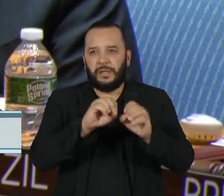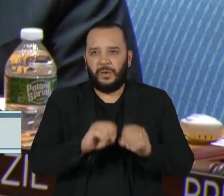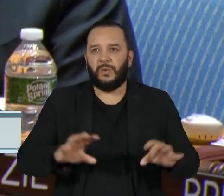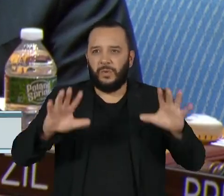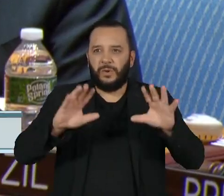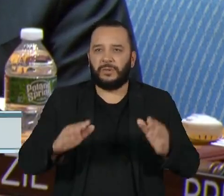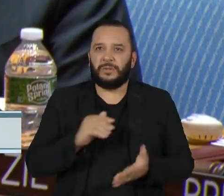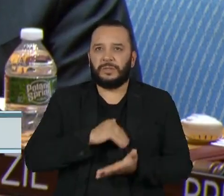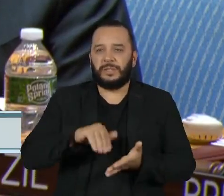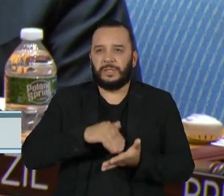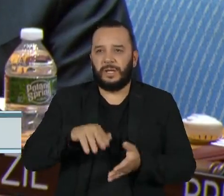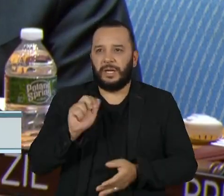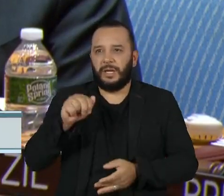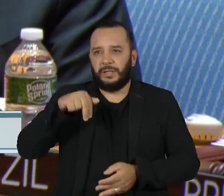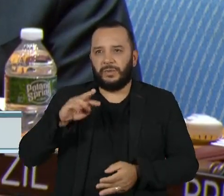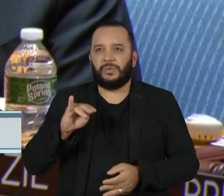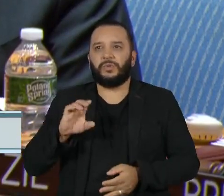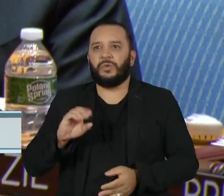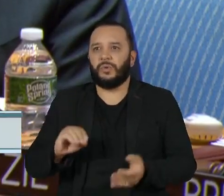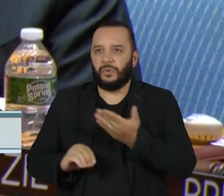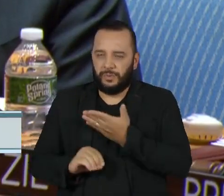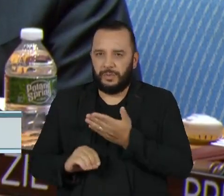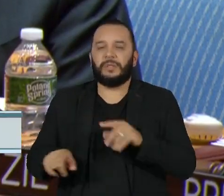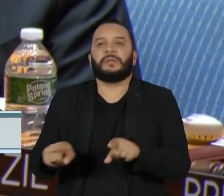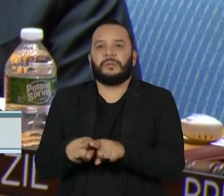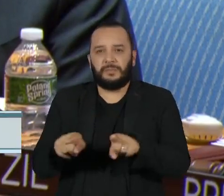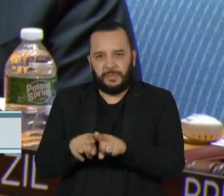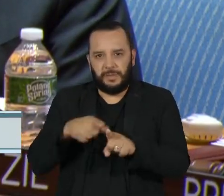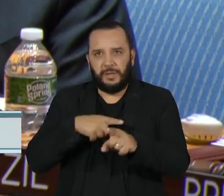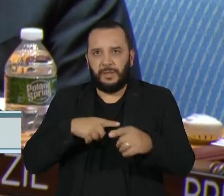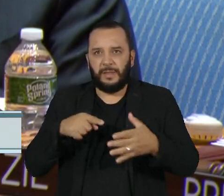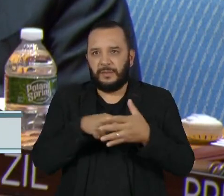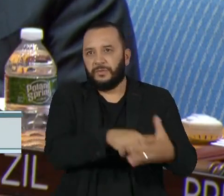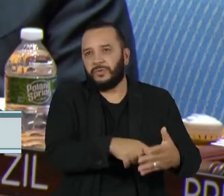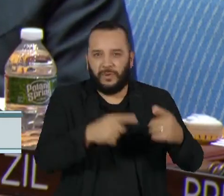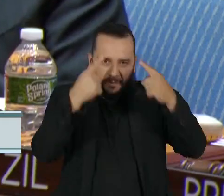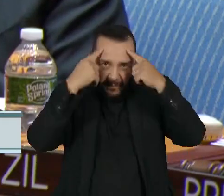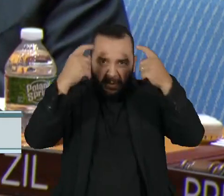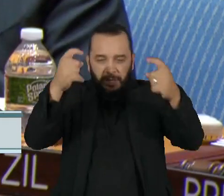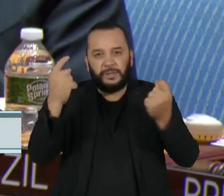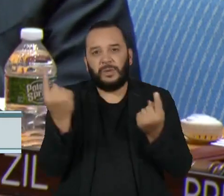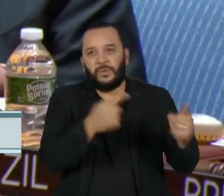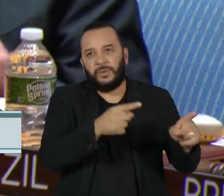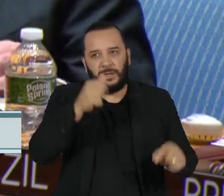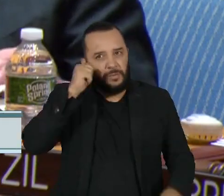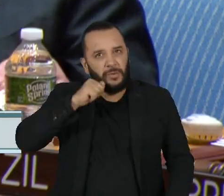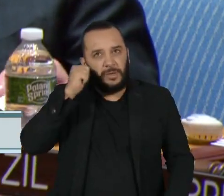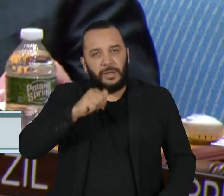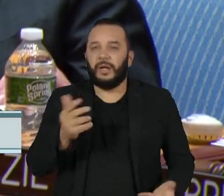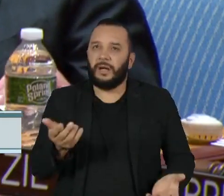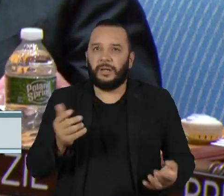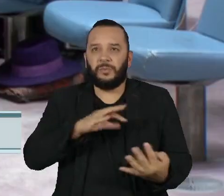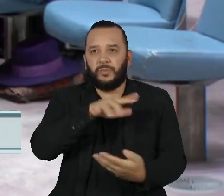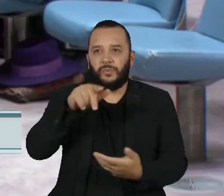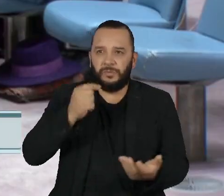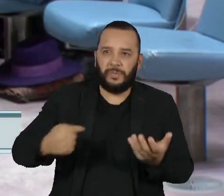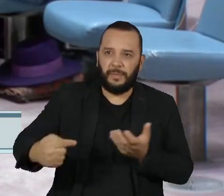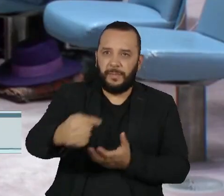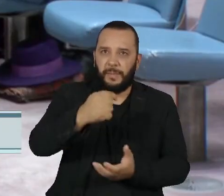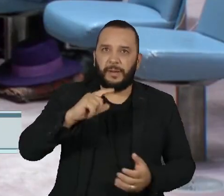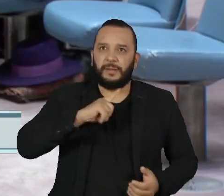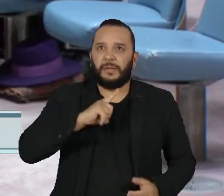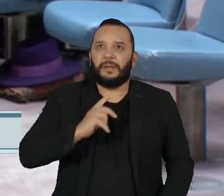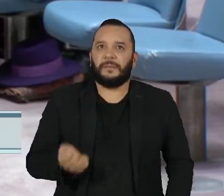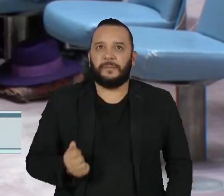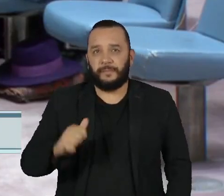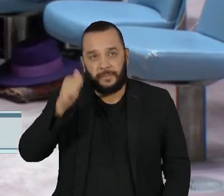o secretário geral Antônio Guterres também denunciou a violência contra a mulher em várias partes do mundo a